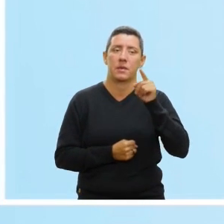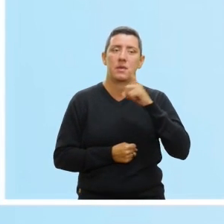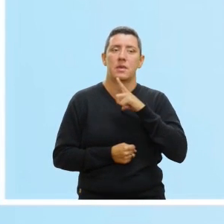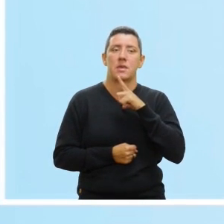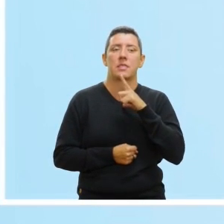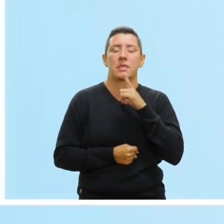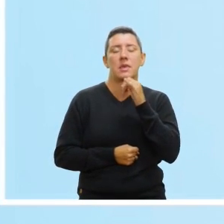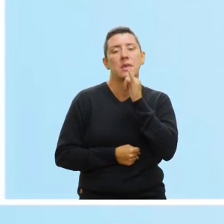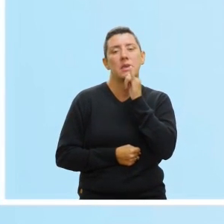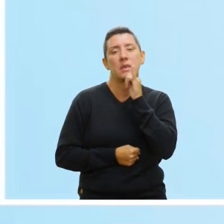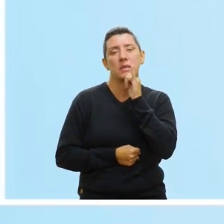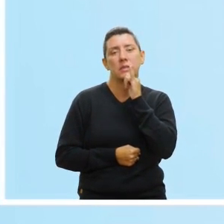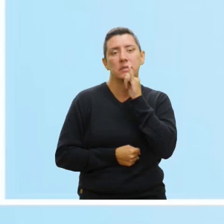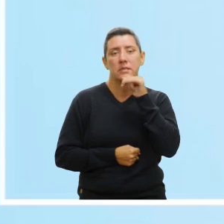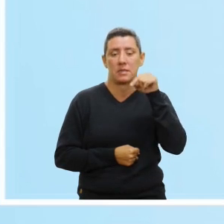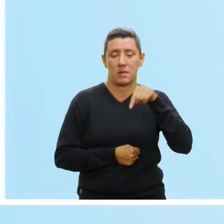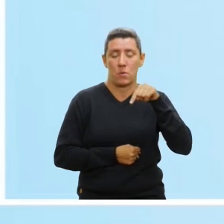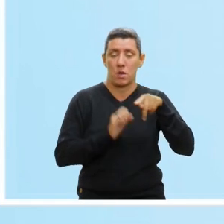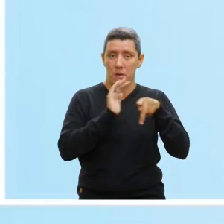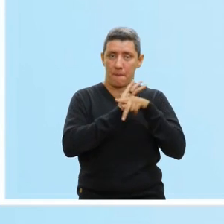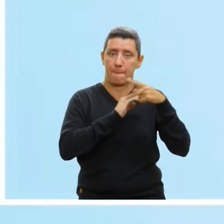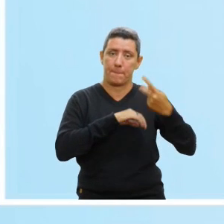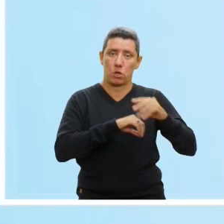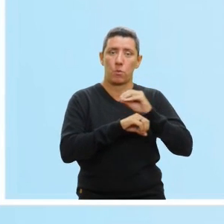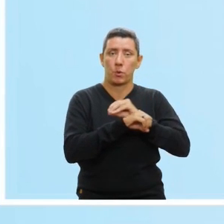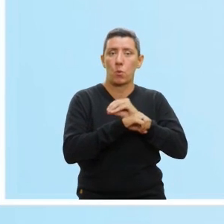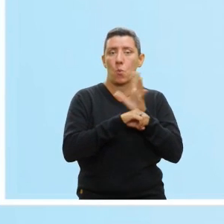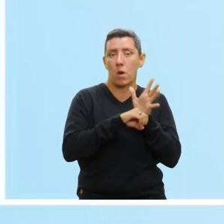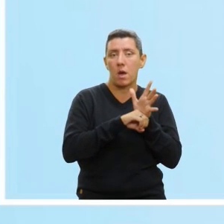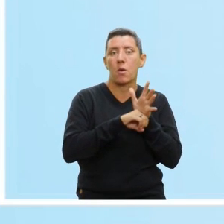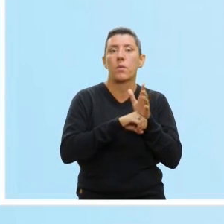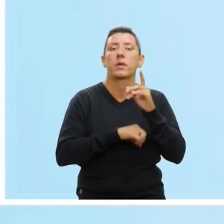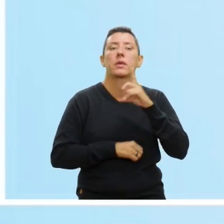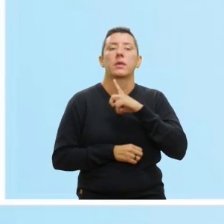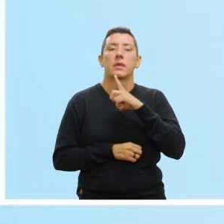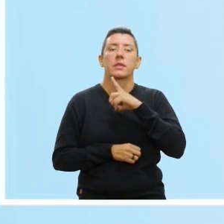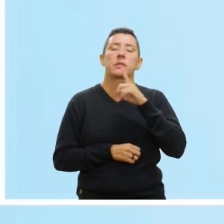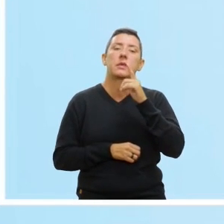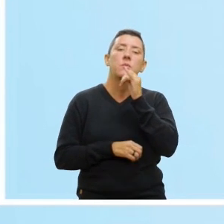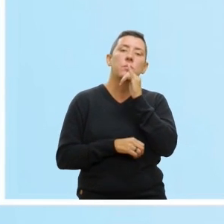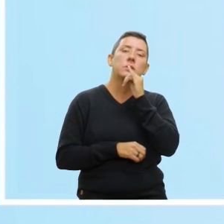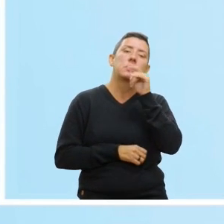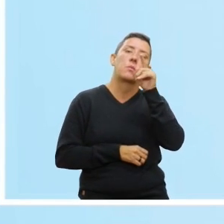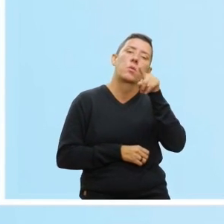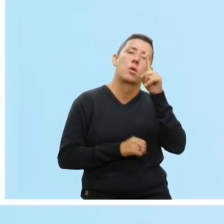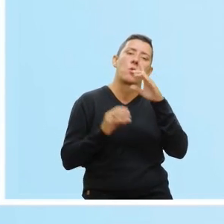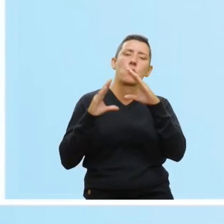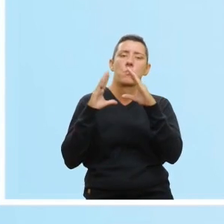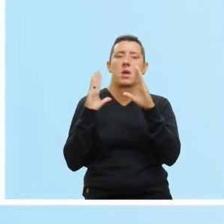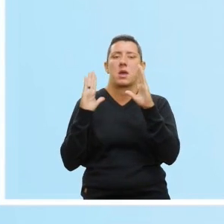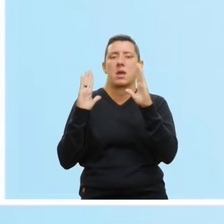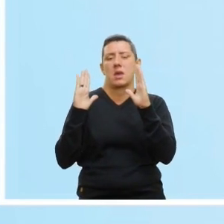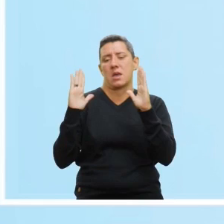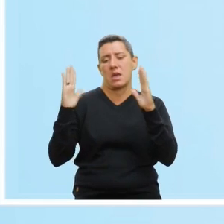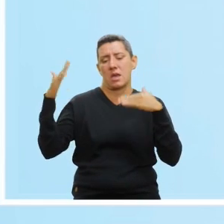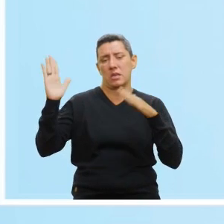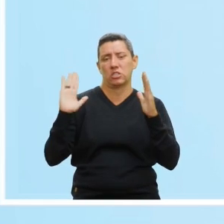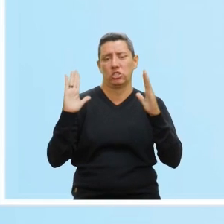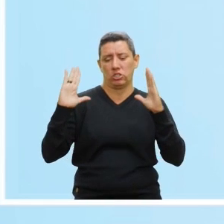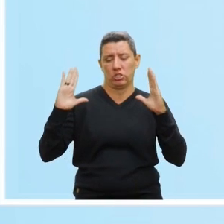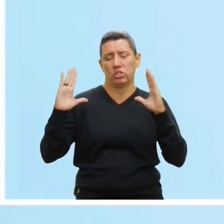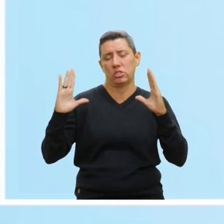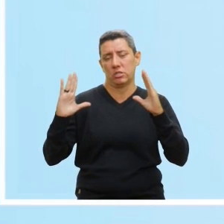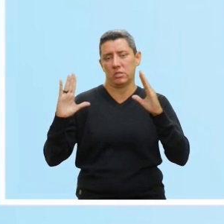famílias da Huawei. Então a gente tem aqui, uma caixa, basicamente, né? A gente chama de, um chassis,